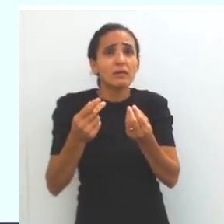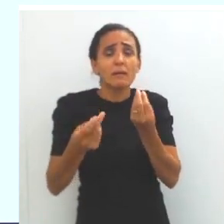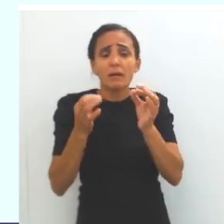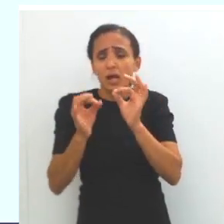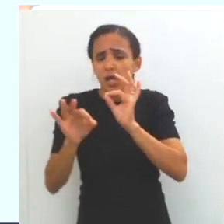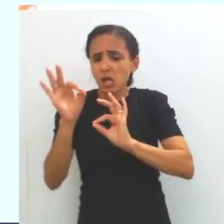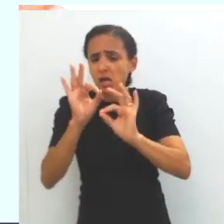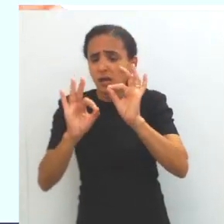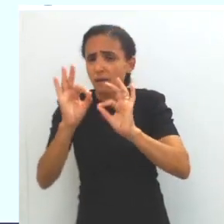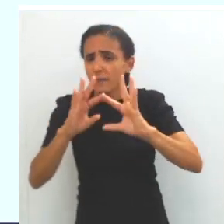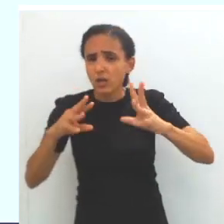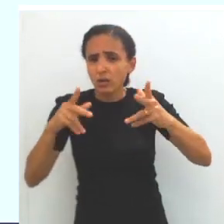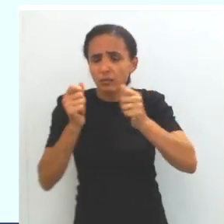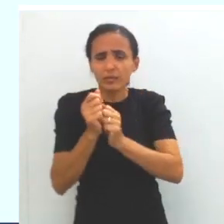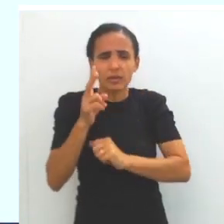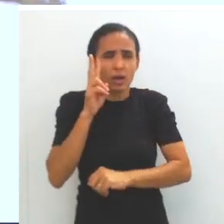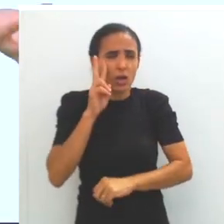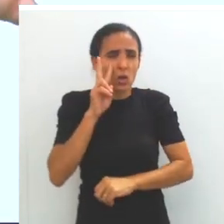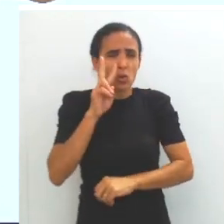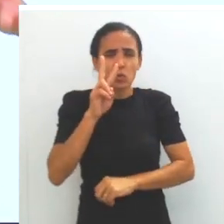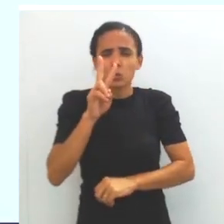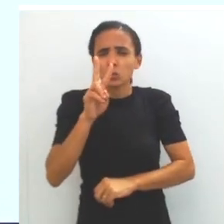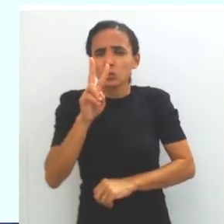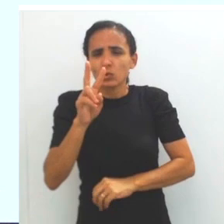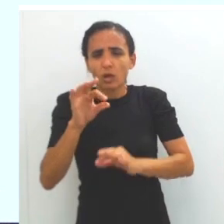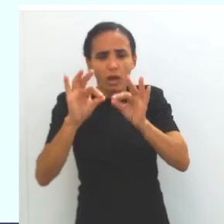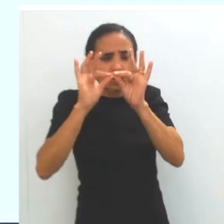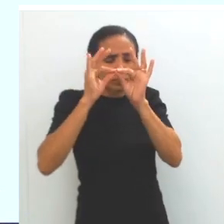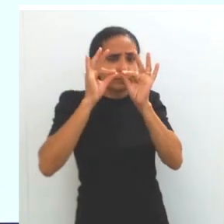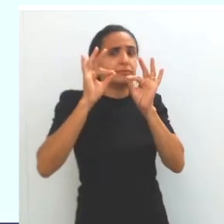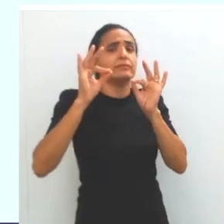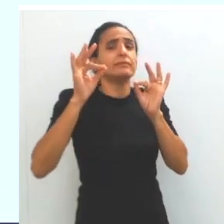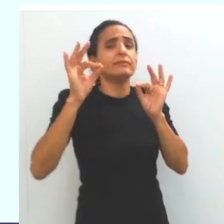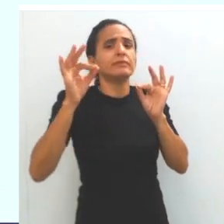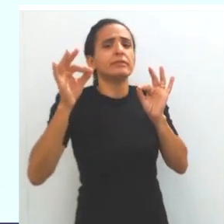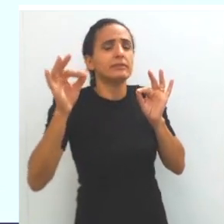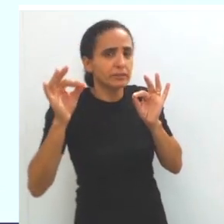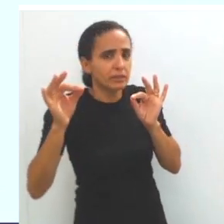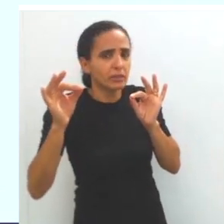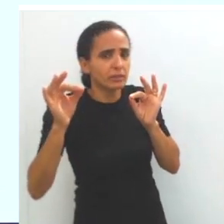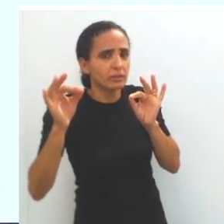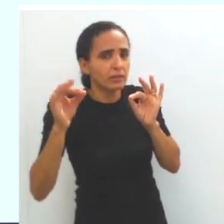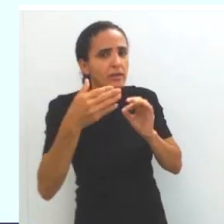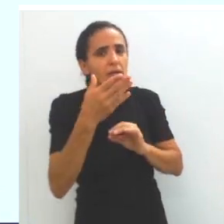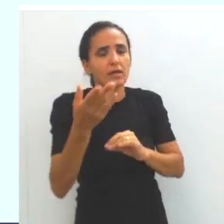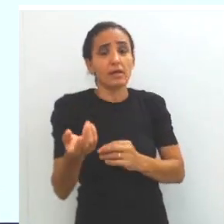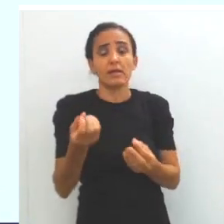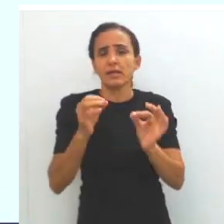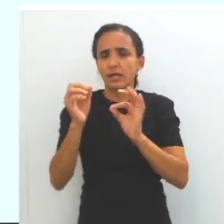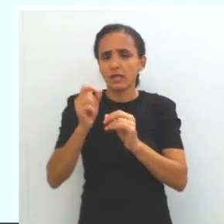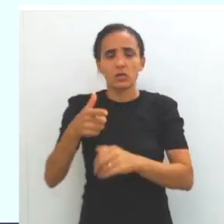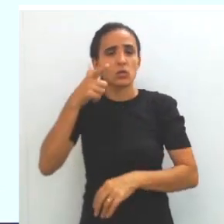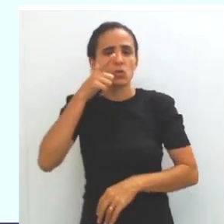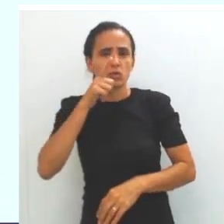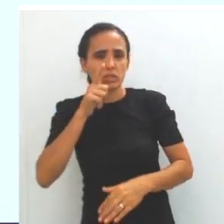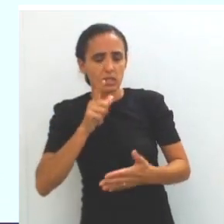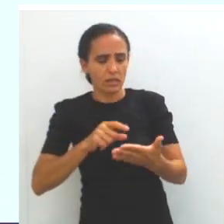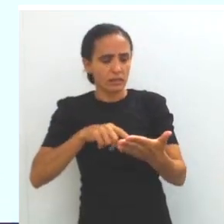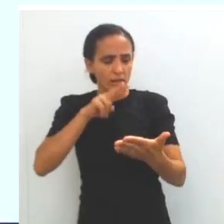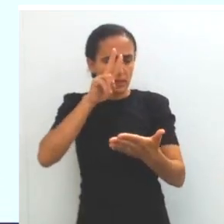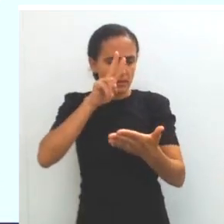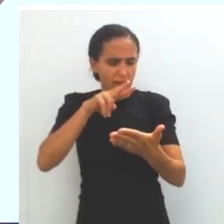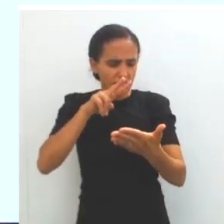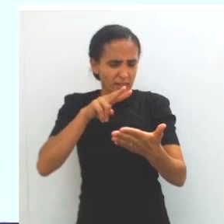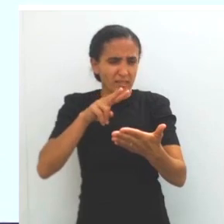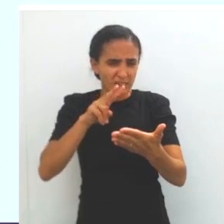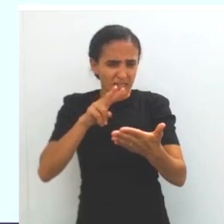1. Presbíope é um pouquinho míope e um pouquinho hipermetropia. Ou seja, ele tem um